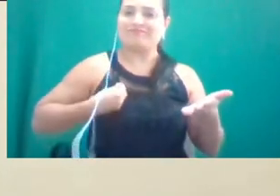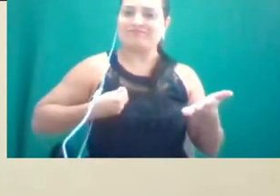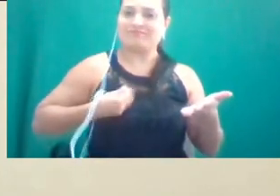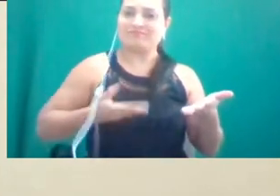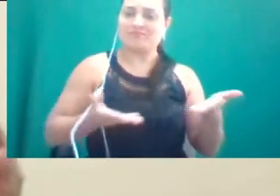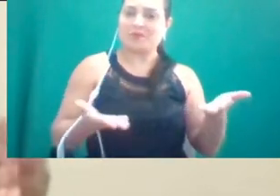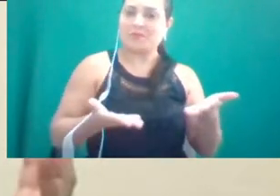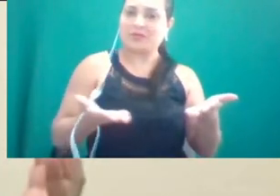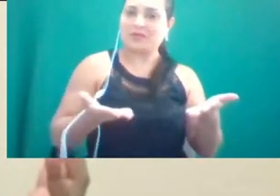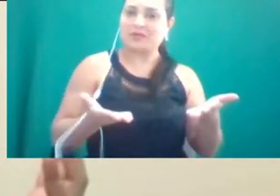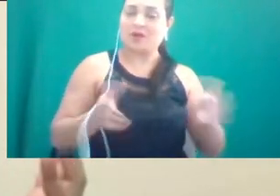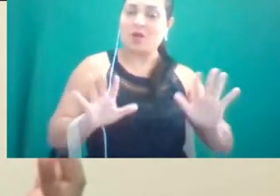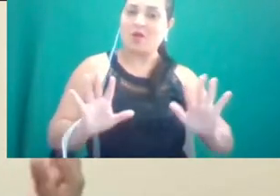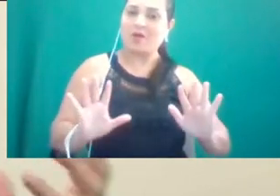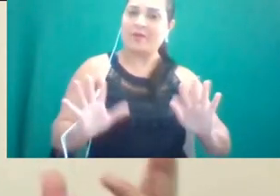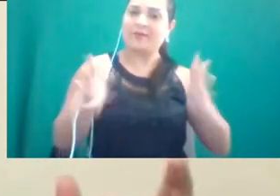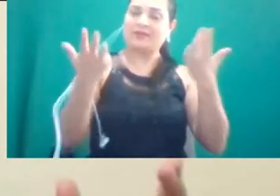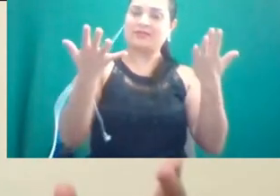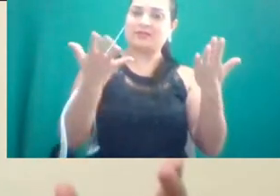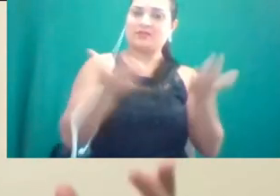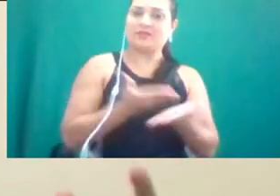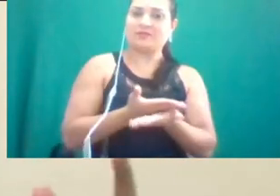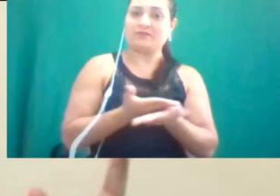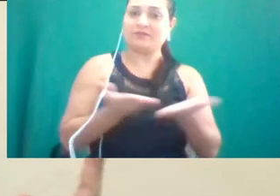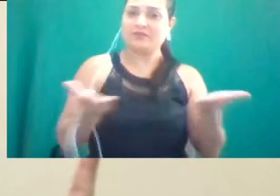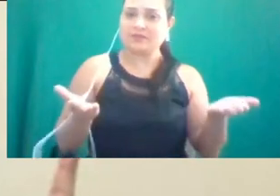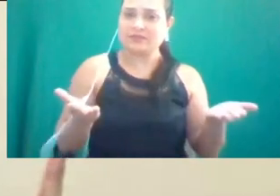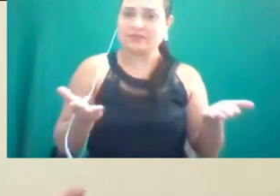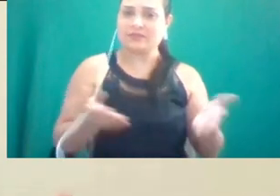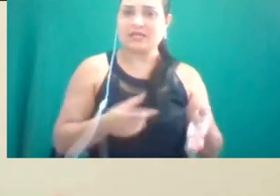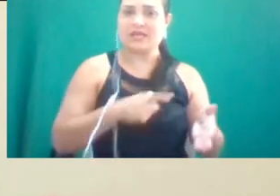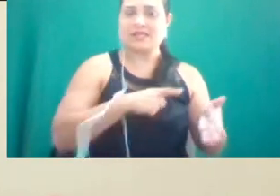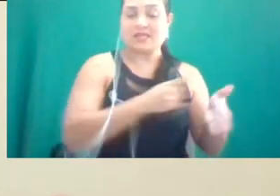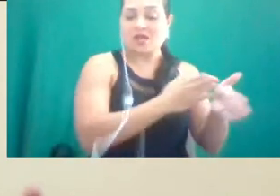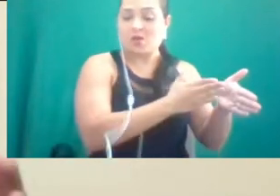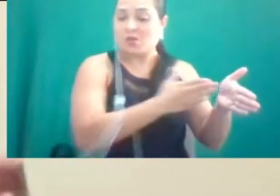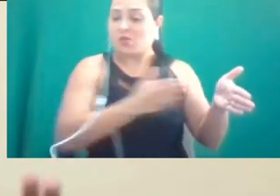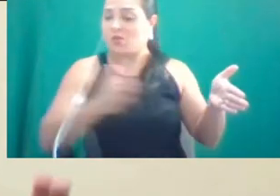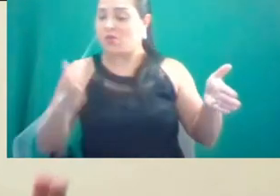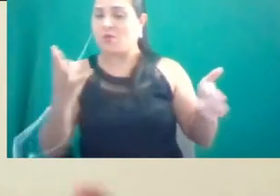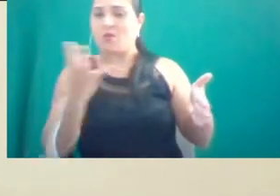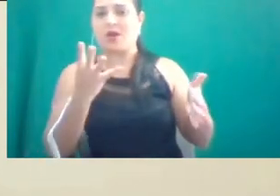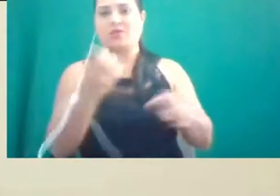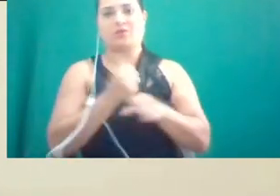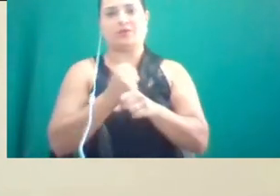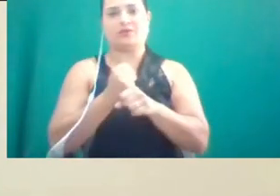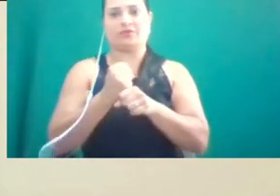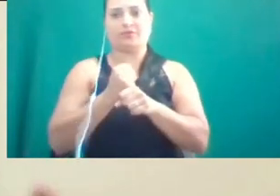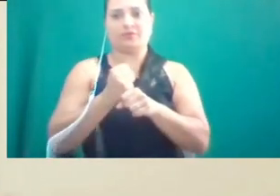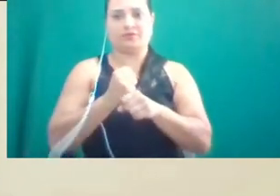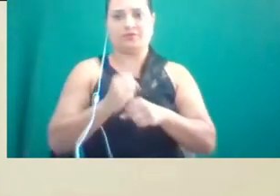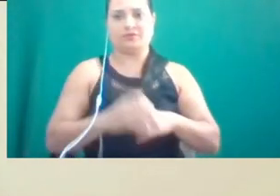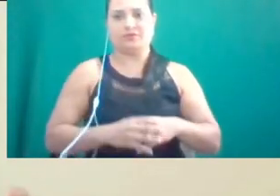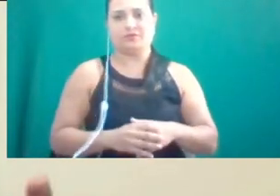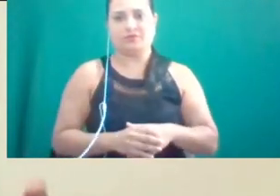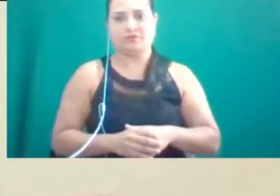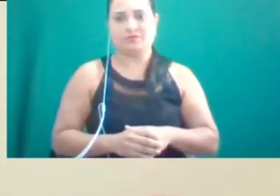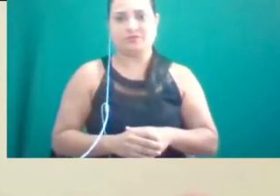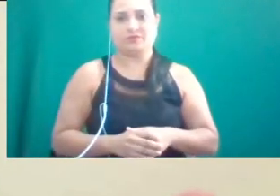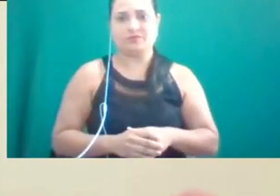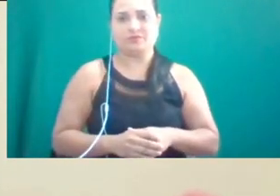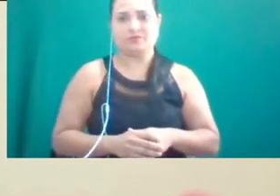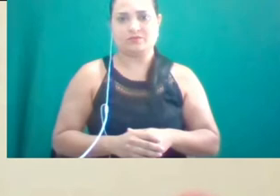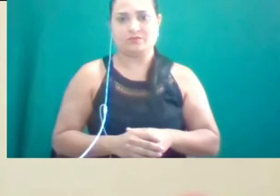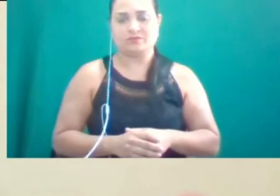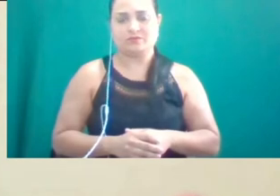graduados. Hoje é a nossa formatura. Hoje vamos receber o tão sonhado certificado. Somos poucos daqueles tantos que